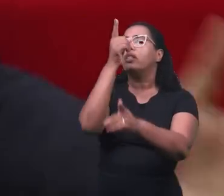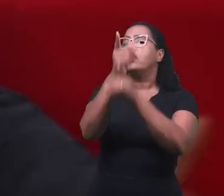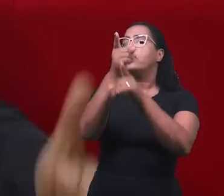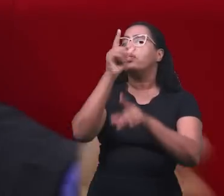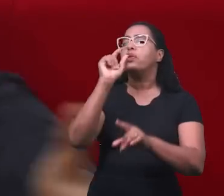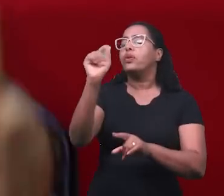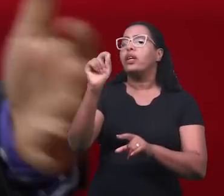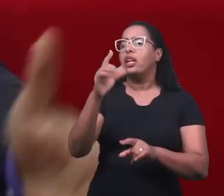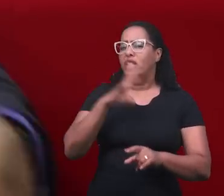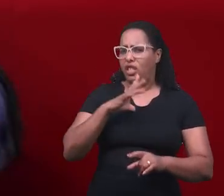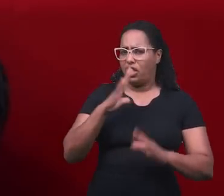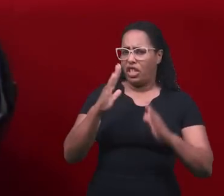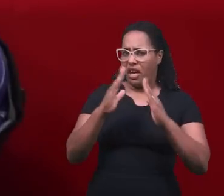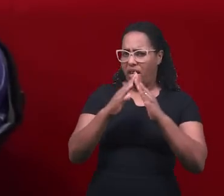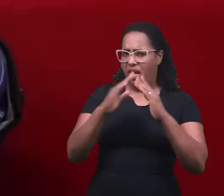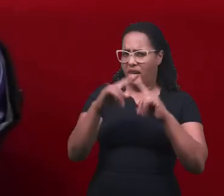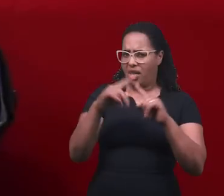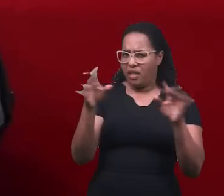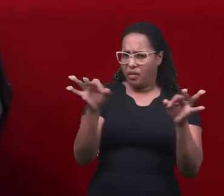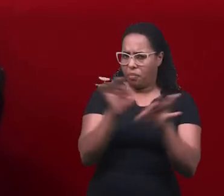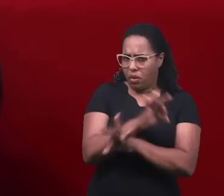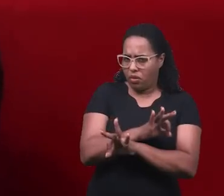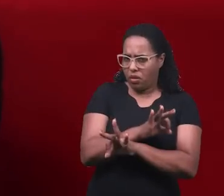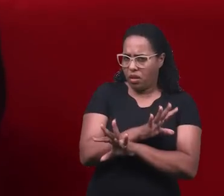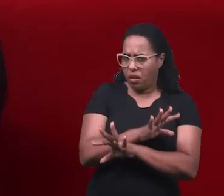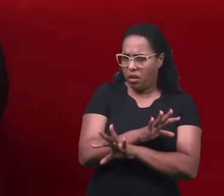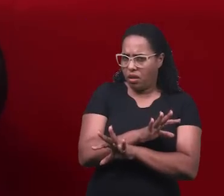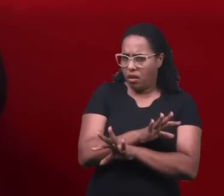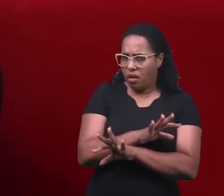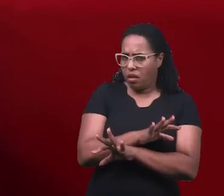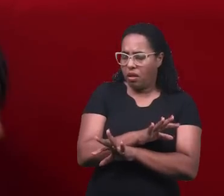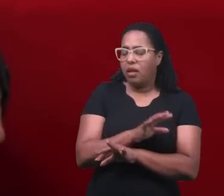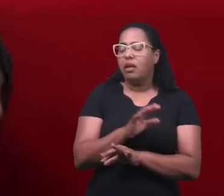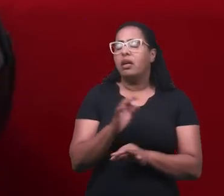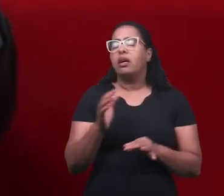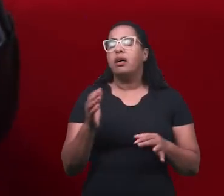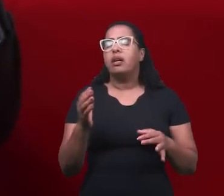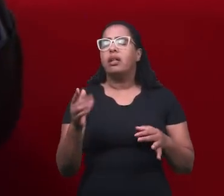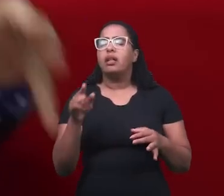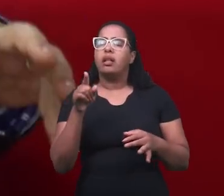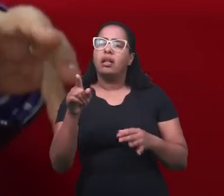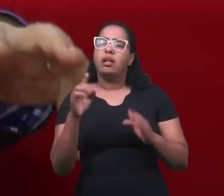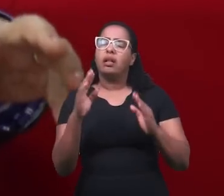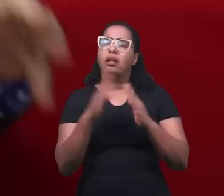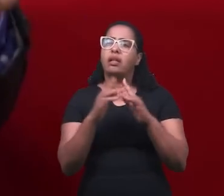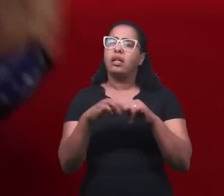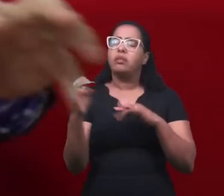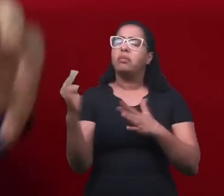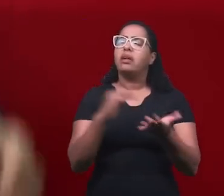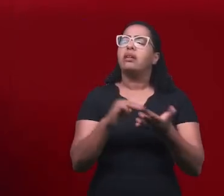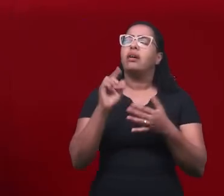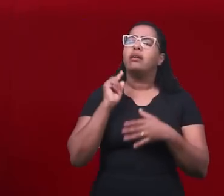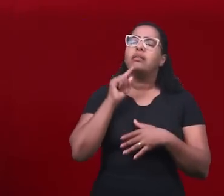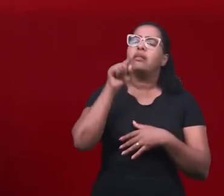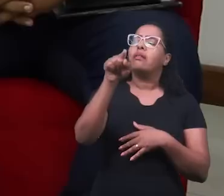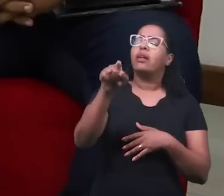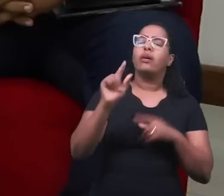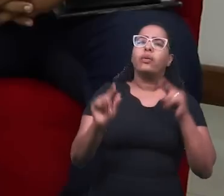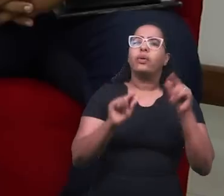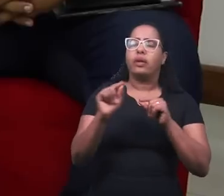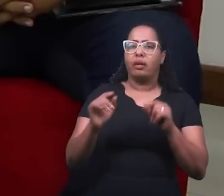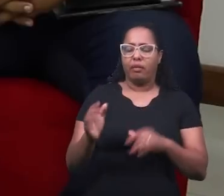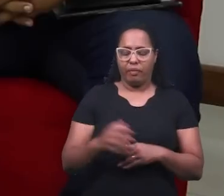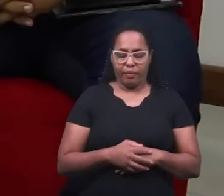uma estrutura montada da igreja? O que, do ponto de vista de Igreja Maranata, vocês encontraram quando chegaram